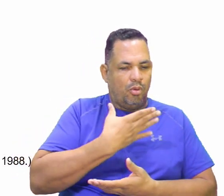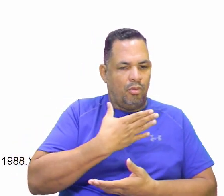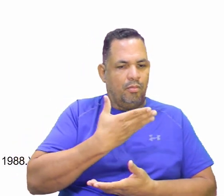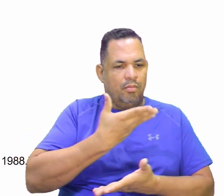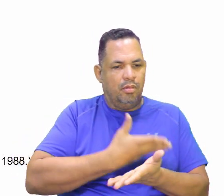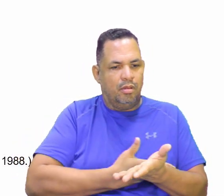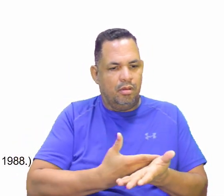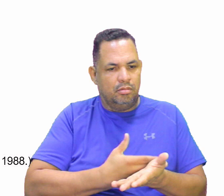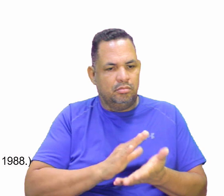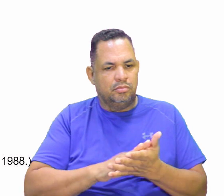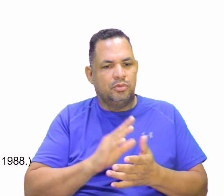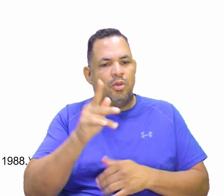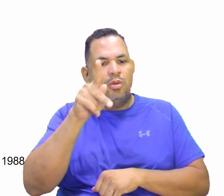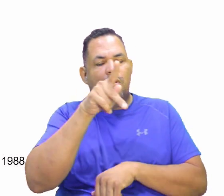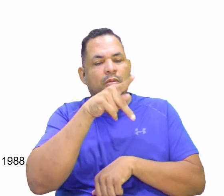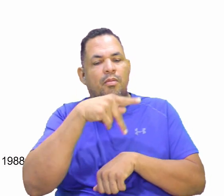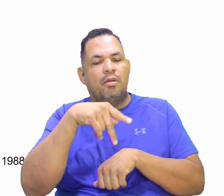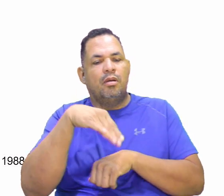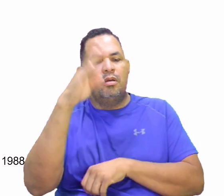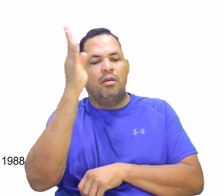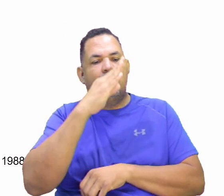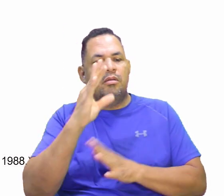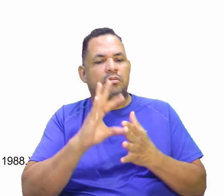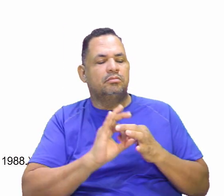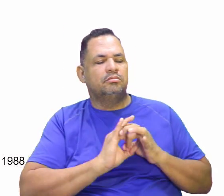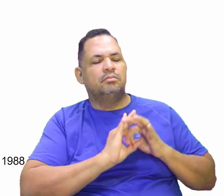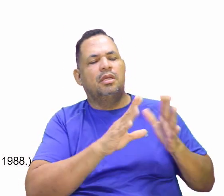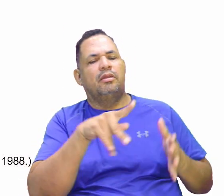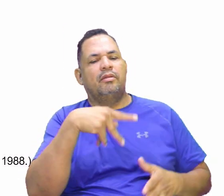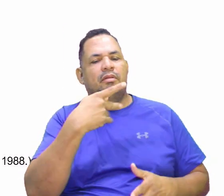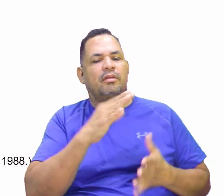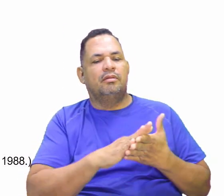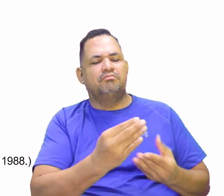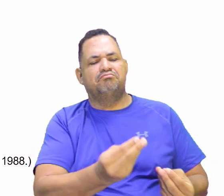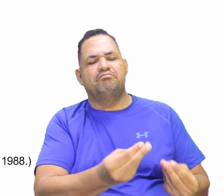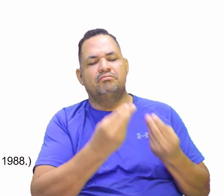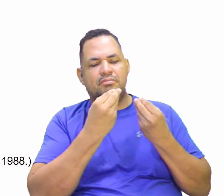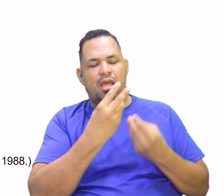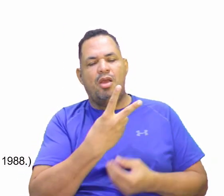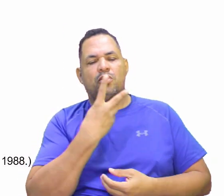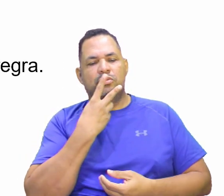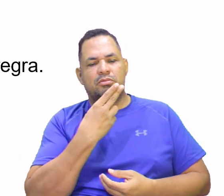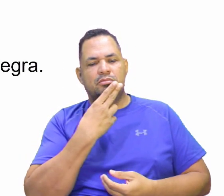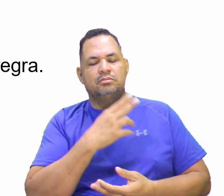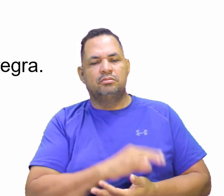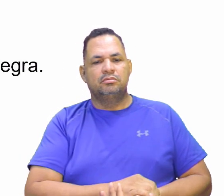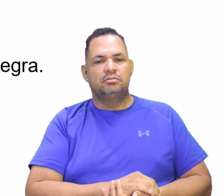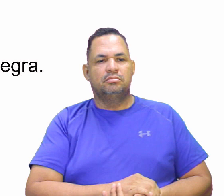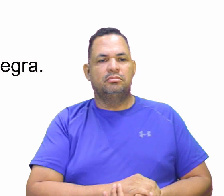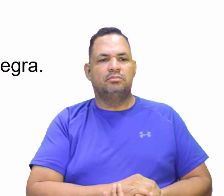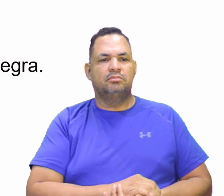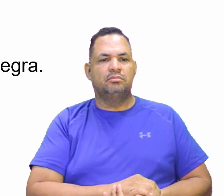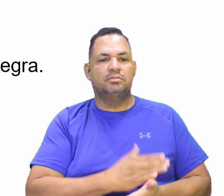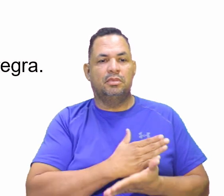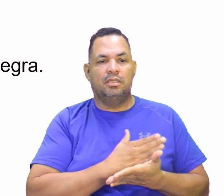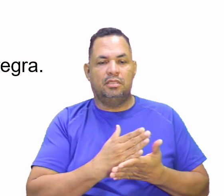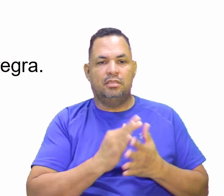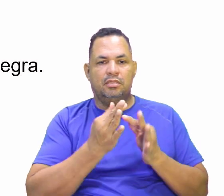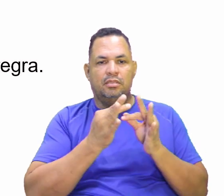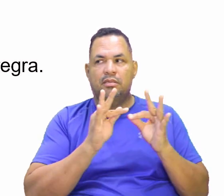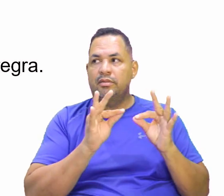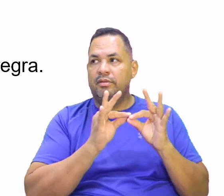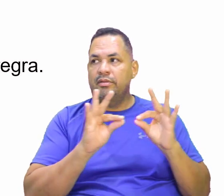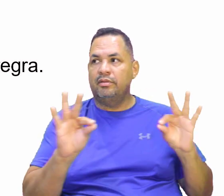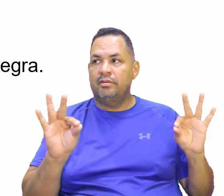dizem todos os dias: deixa disso, camarada, me dá um cigarro. Vamos lá, iniciar a frase